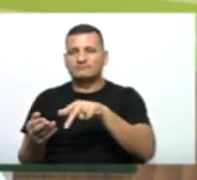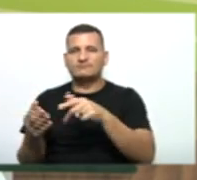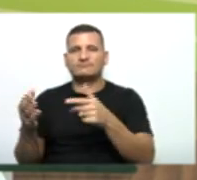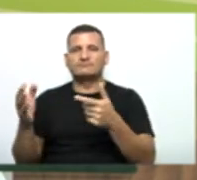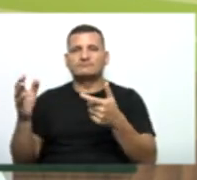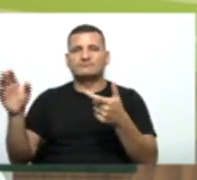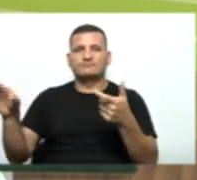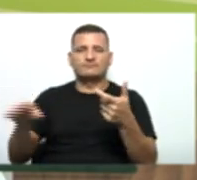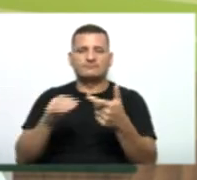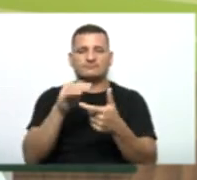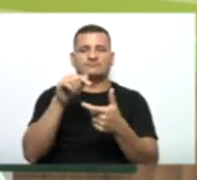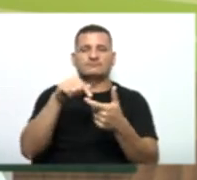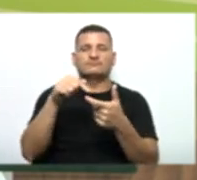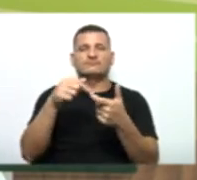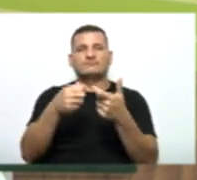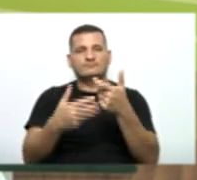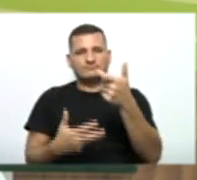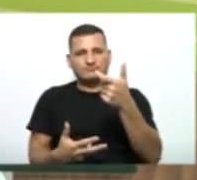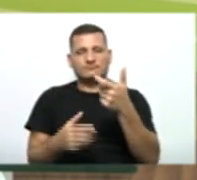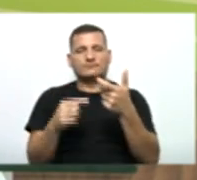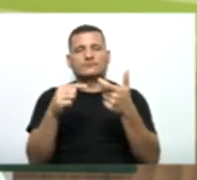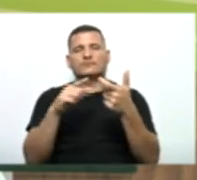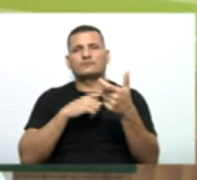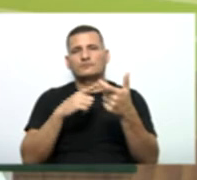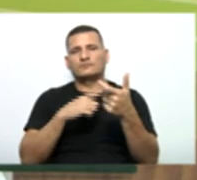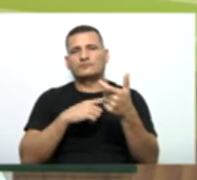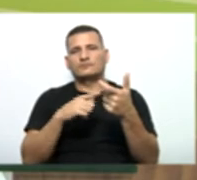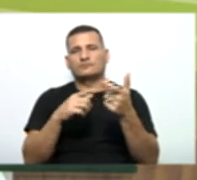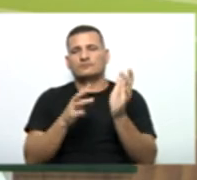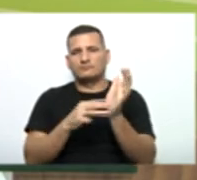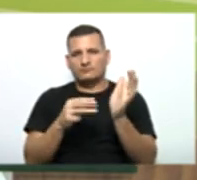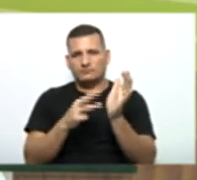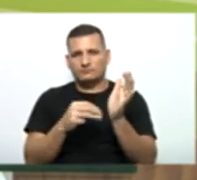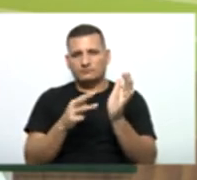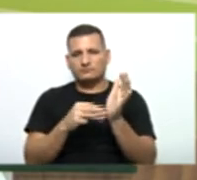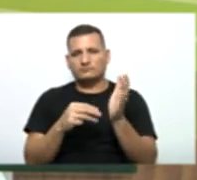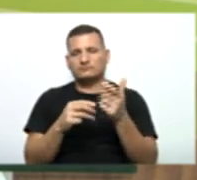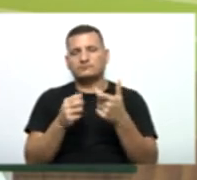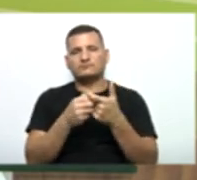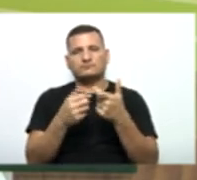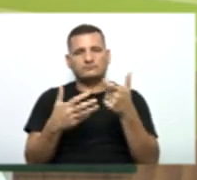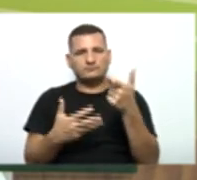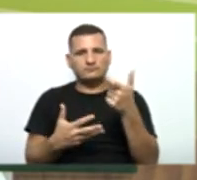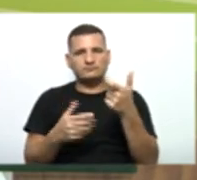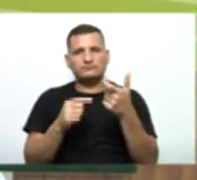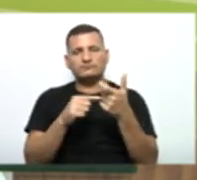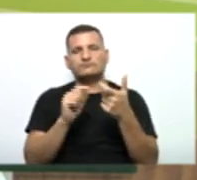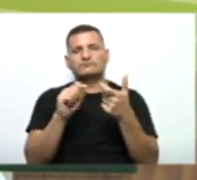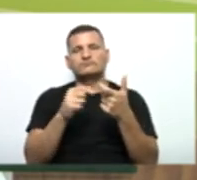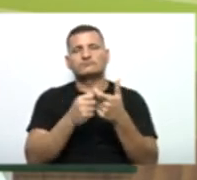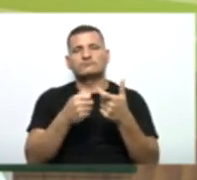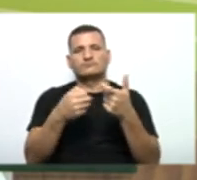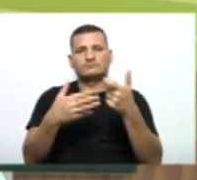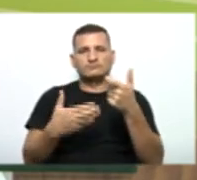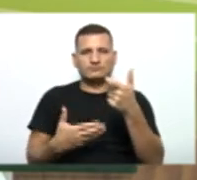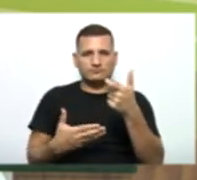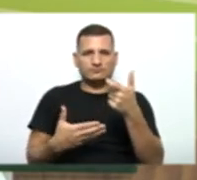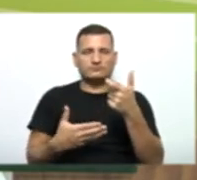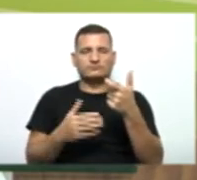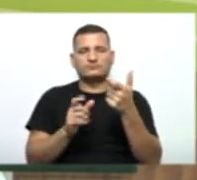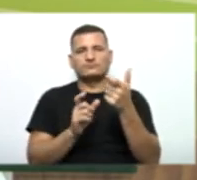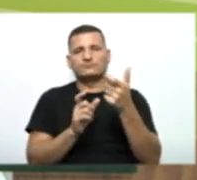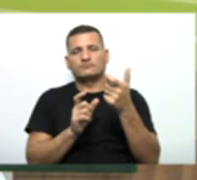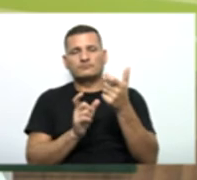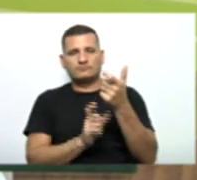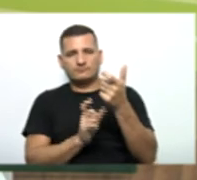os atributos, tem os métodos, e os atributos definem as características, e os métodos definiam